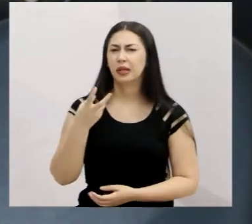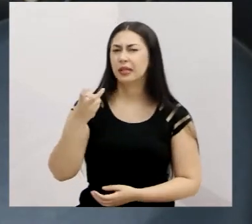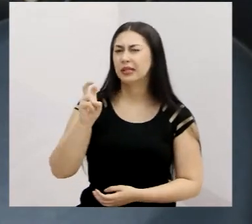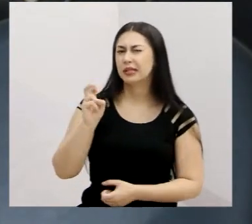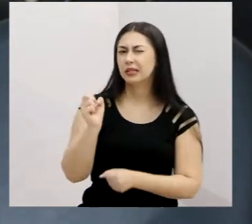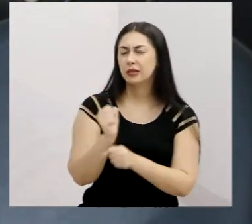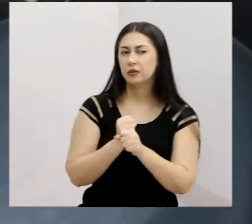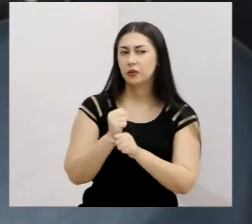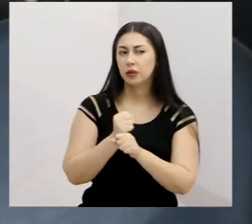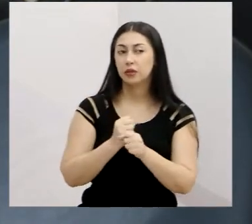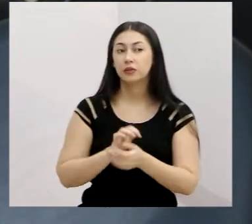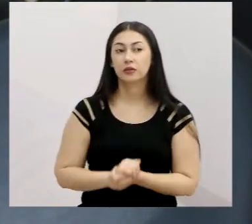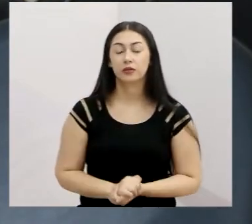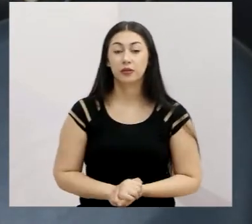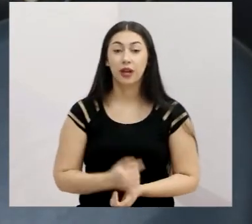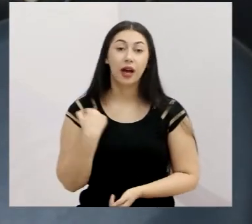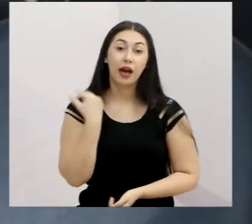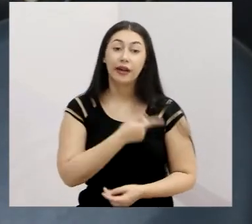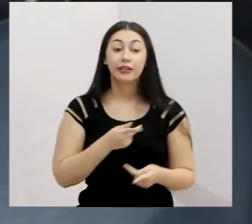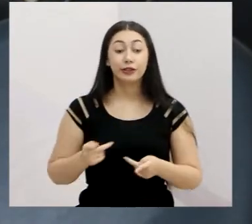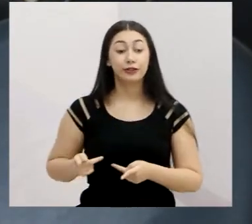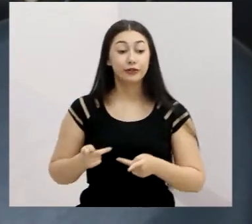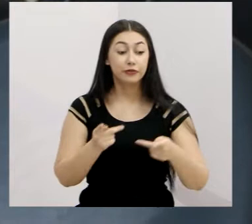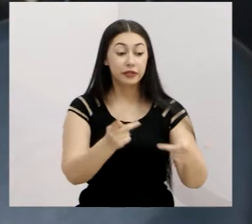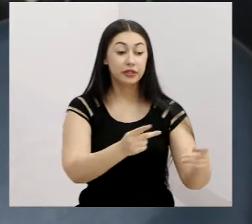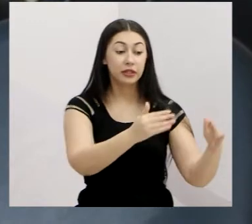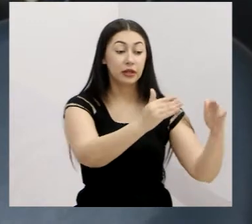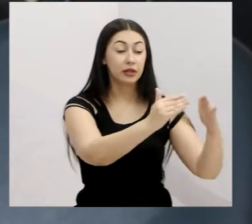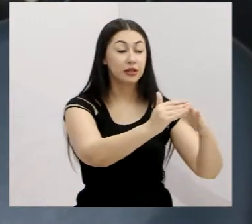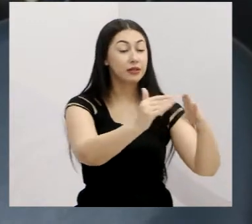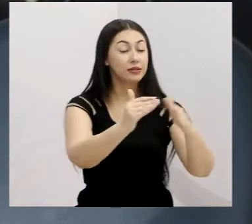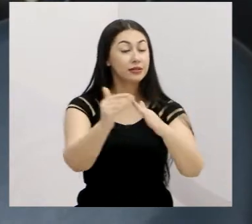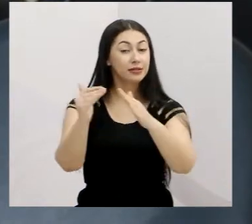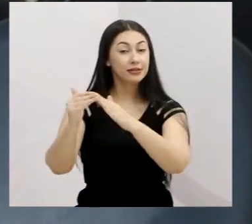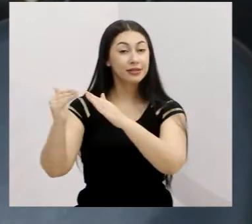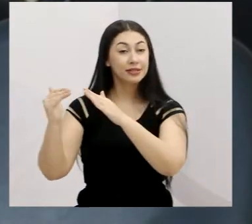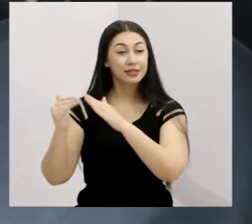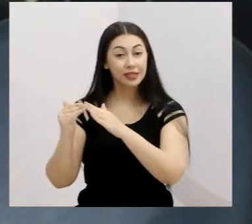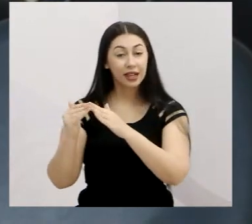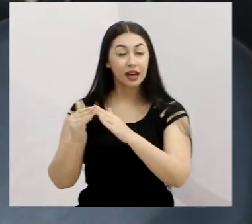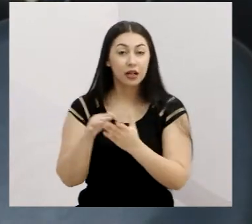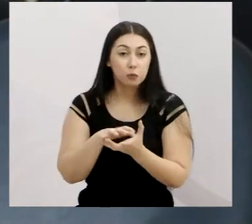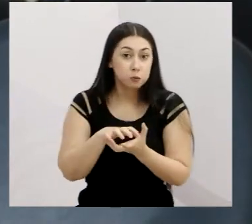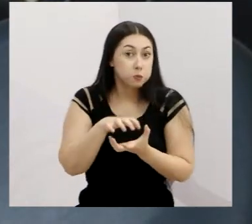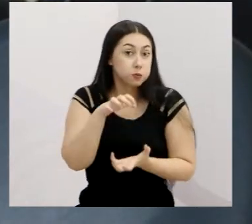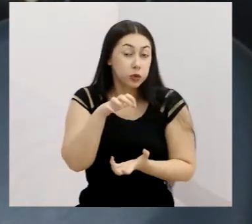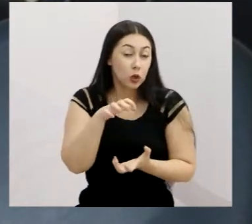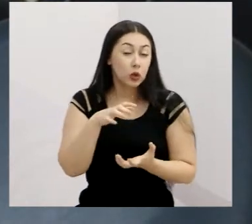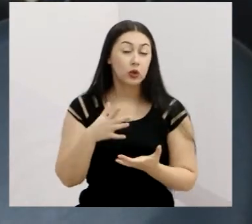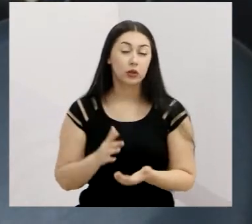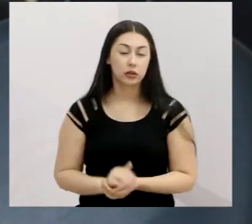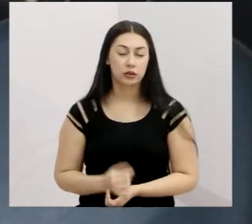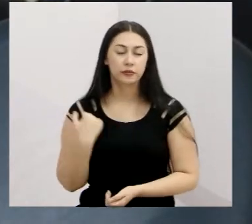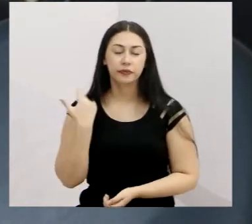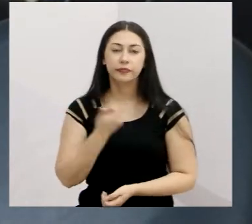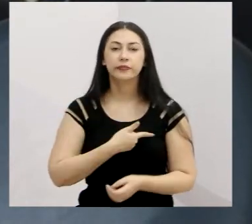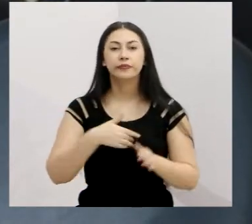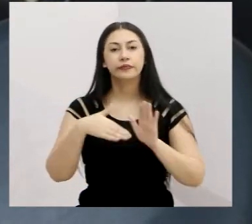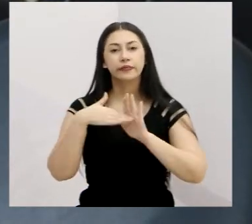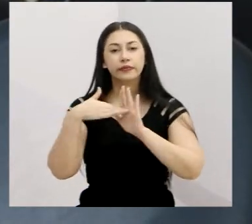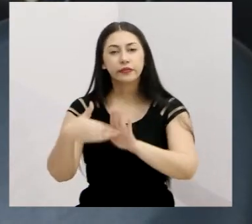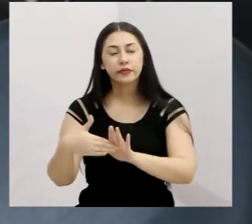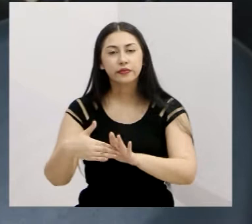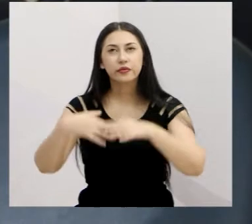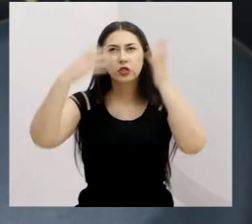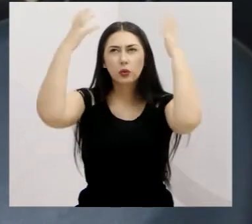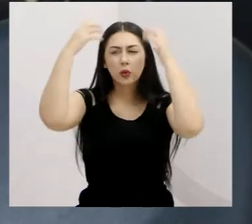45 anos a gente fazer a visita nas casas das casas de idosos principalmente a gente ajudava